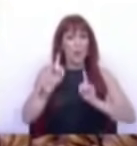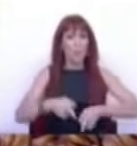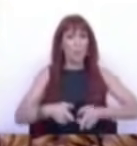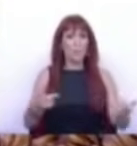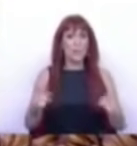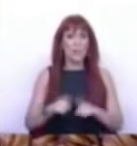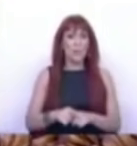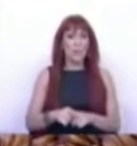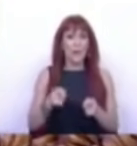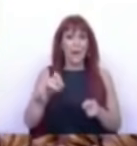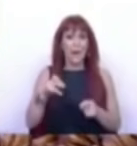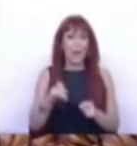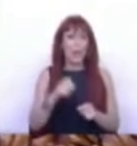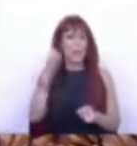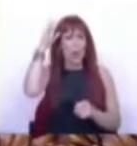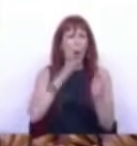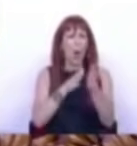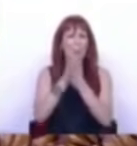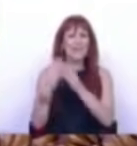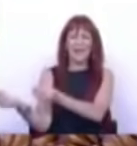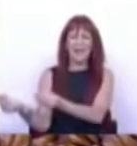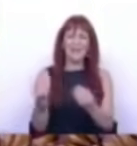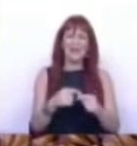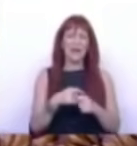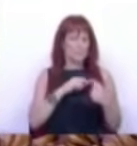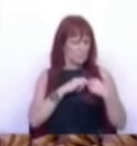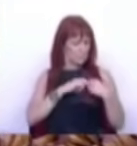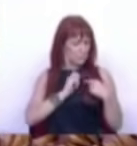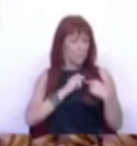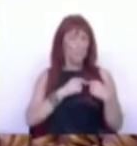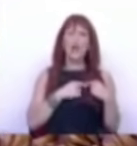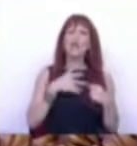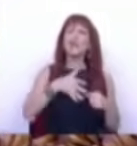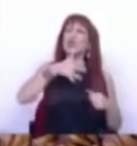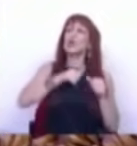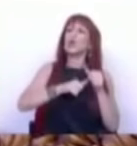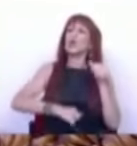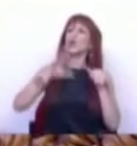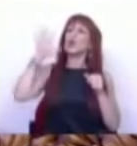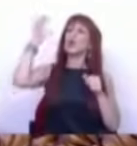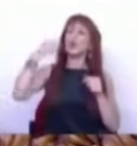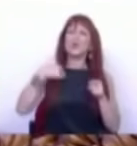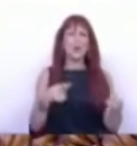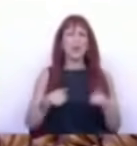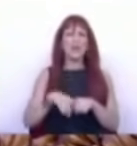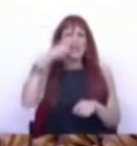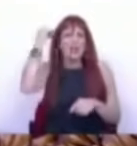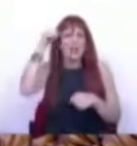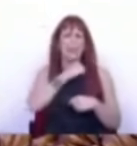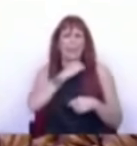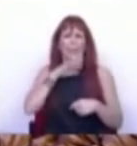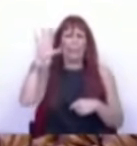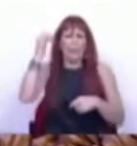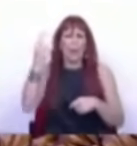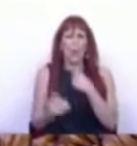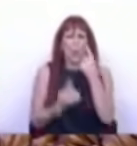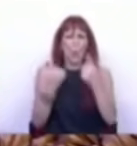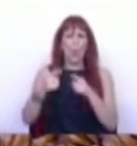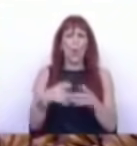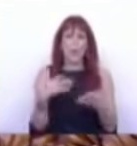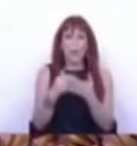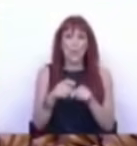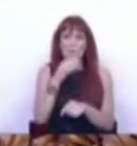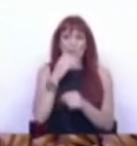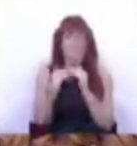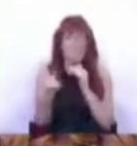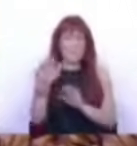Choné. Pelos eco-oportunistas. Nunca ninguém fez nada, Choné. Choné. Alô. Mas não hesitem ninguém em faz nada. O só recebem milhões. Que o negócio